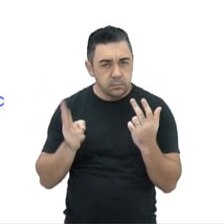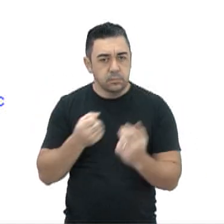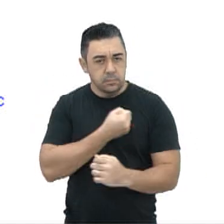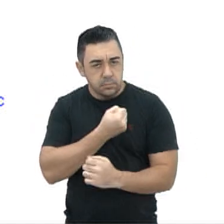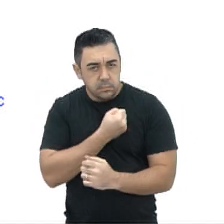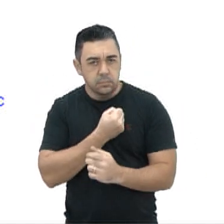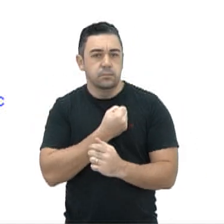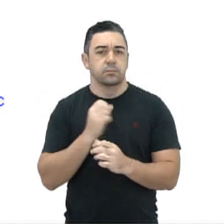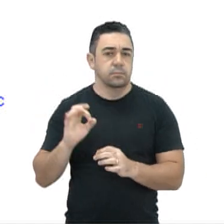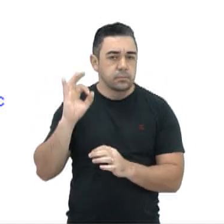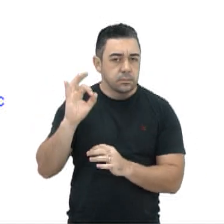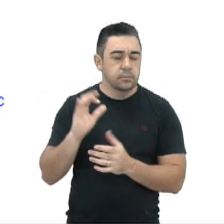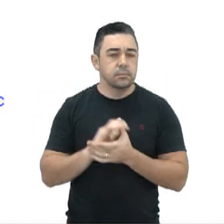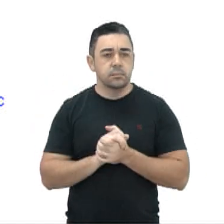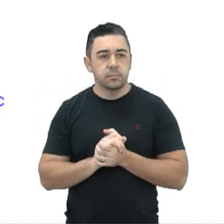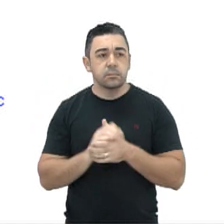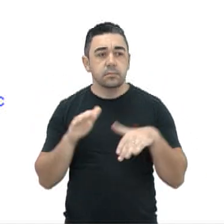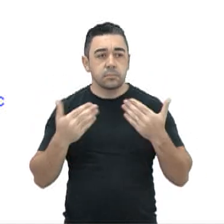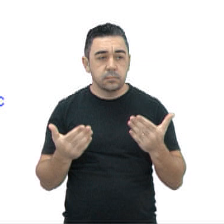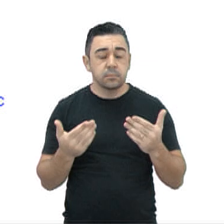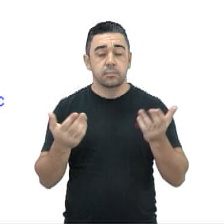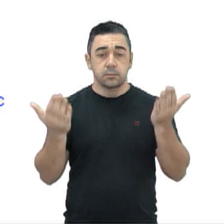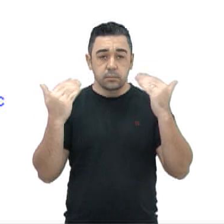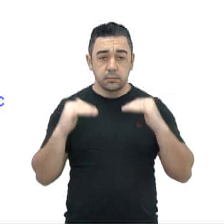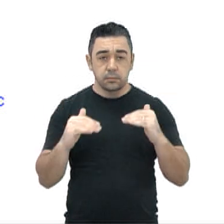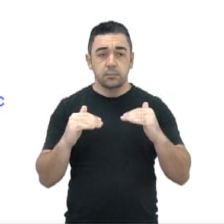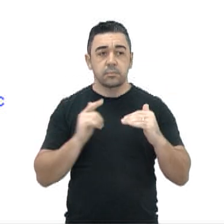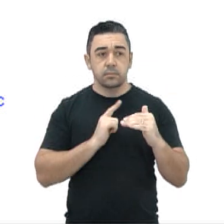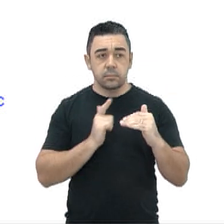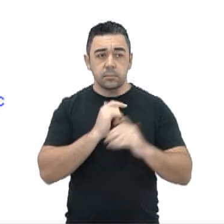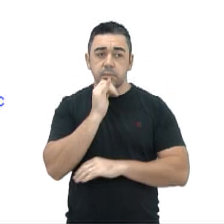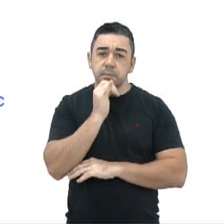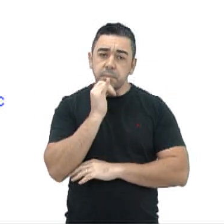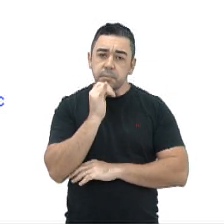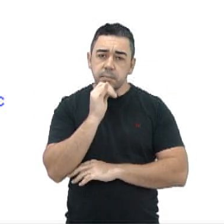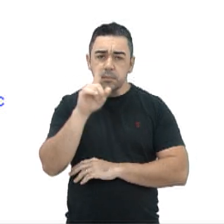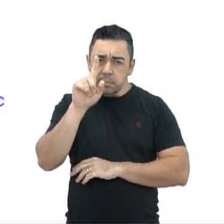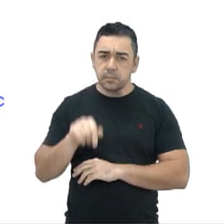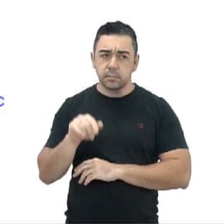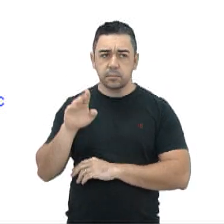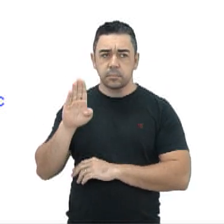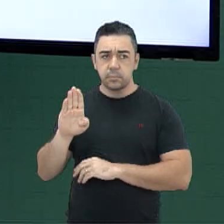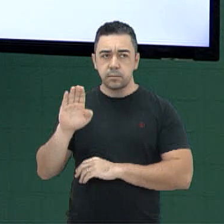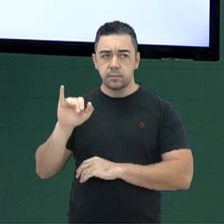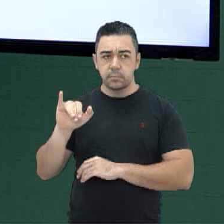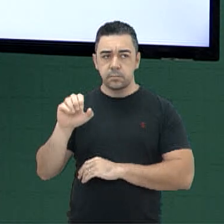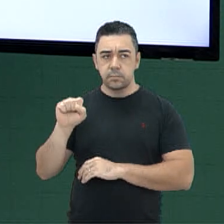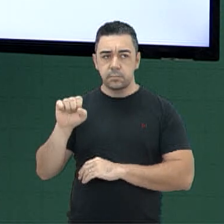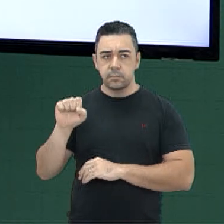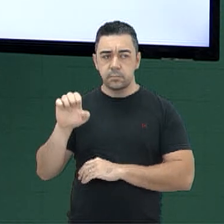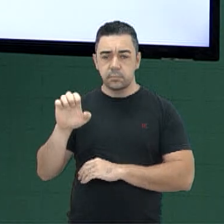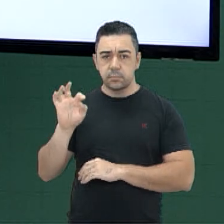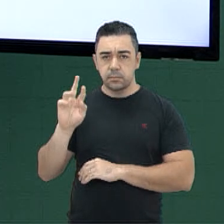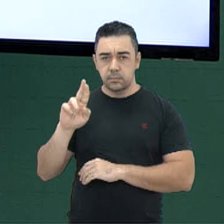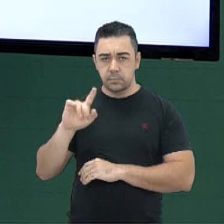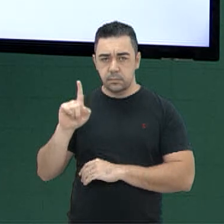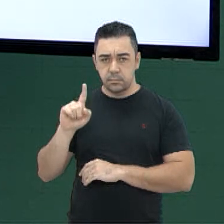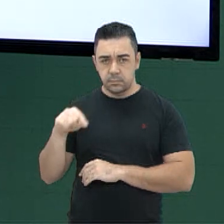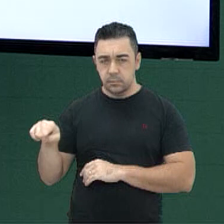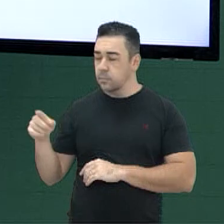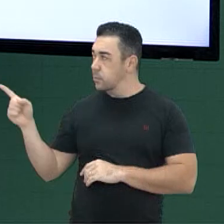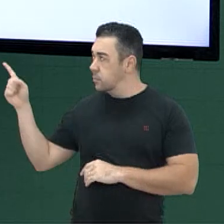dizer, então, que os desenhos abaixo têm um exemplo de bissetriz. Olha lá, eu tenho o primeiro